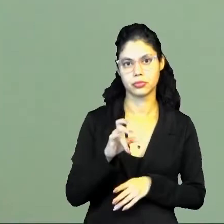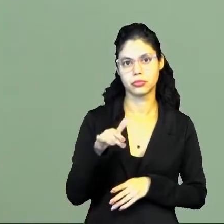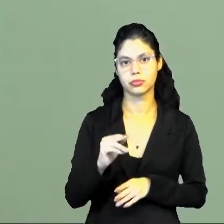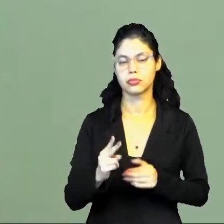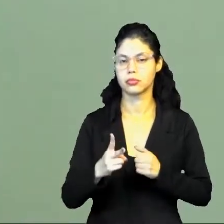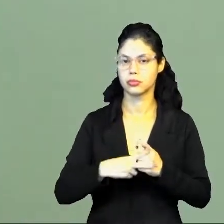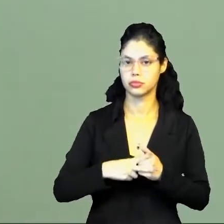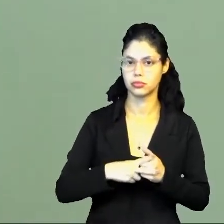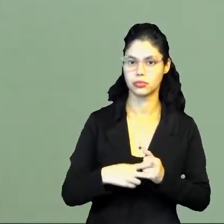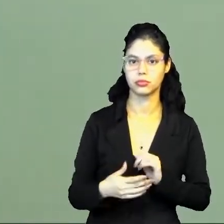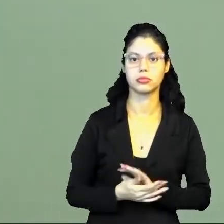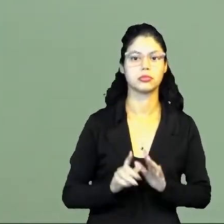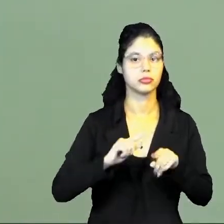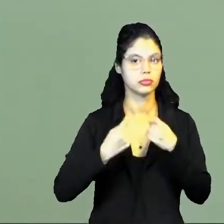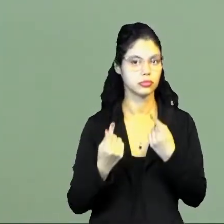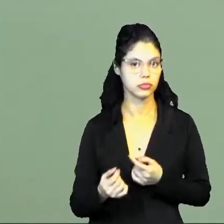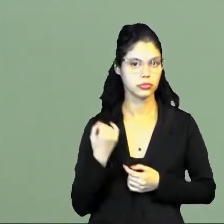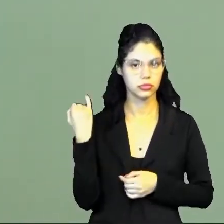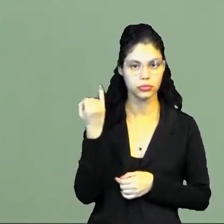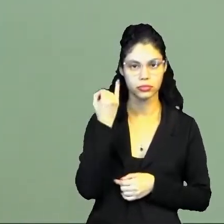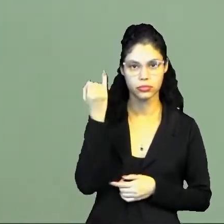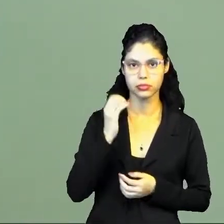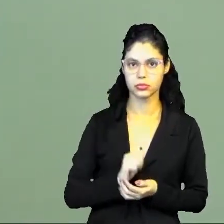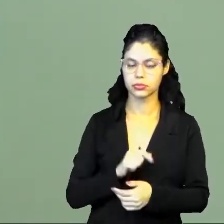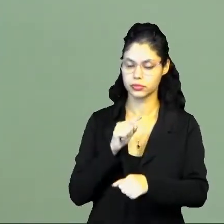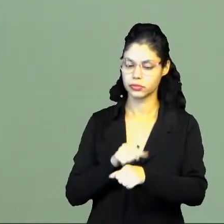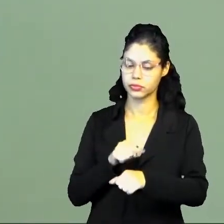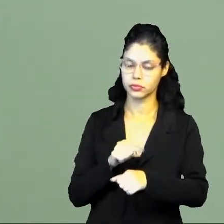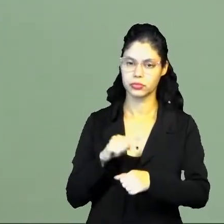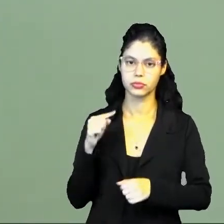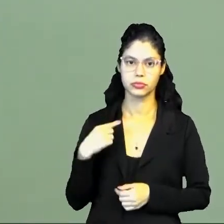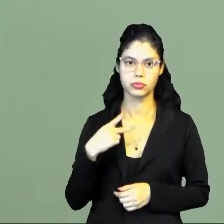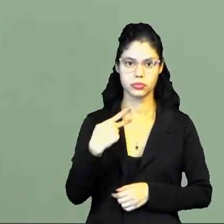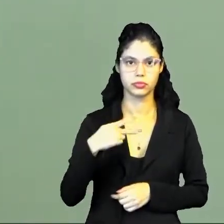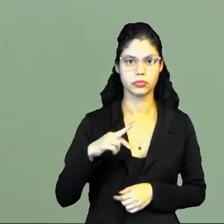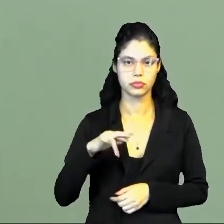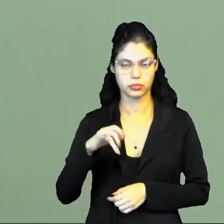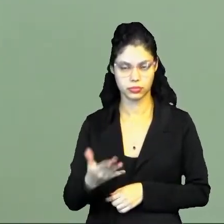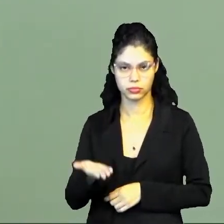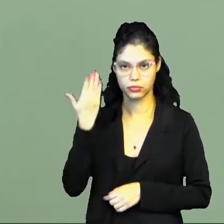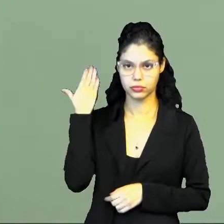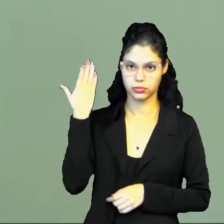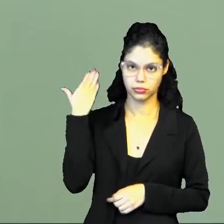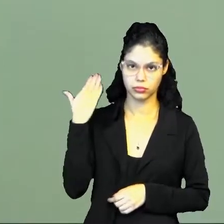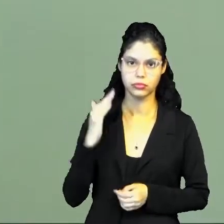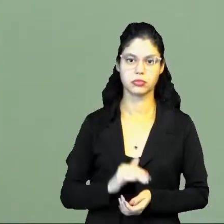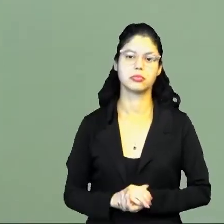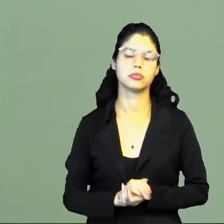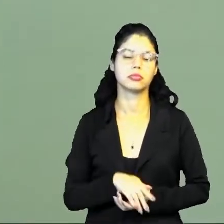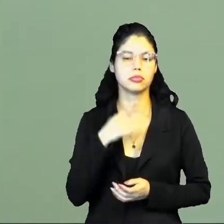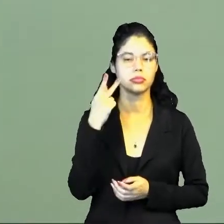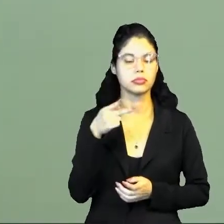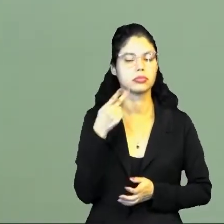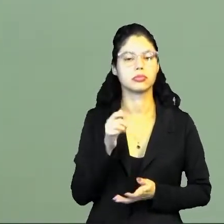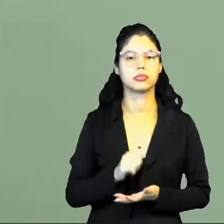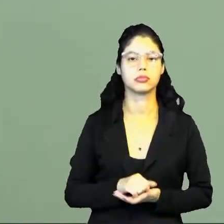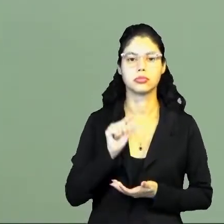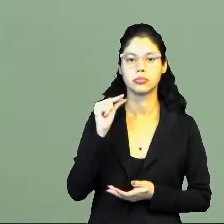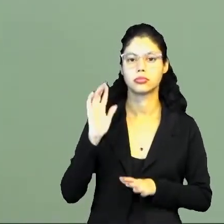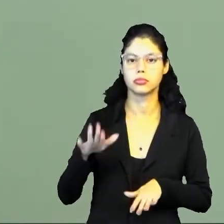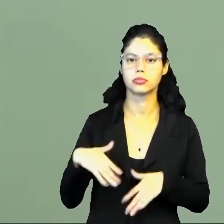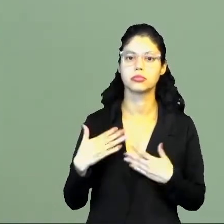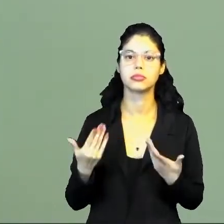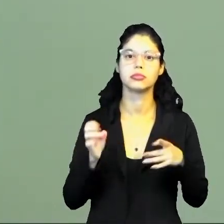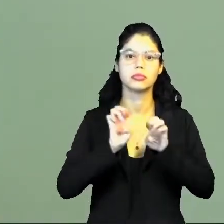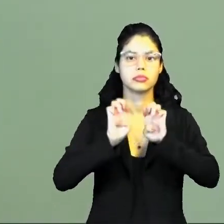de verbos, tá? Mais precisamente aí no tempo, né, que envolve o pretérito, que é o passado. Então nós vamos falar um pouco, né, de